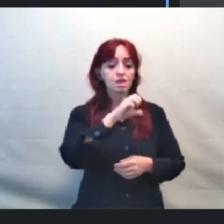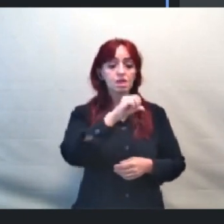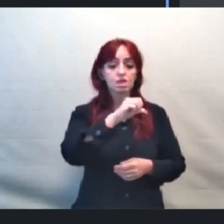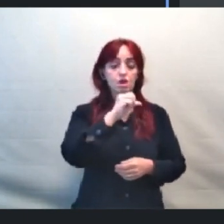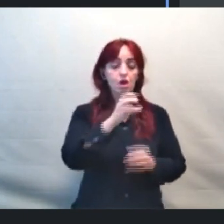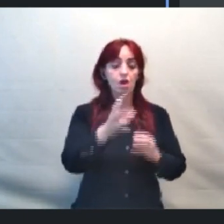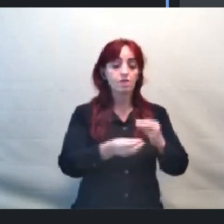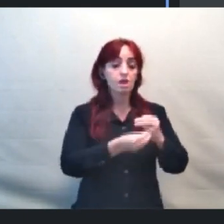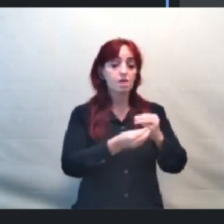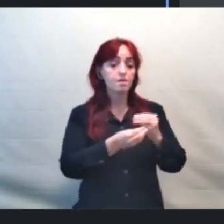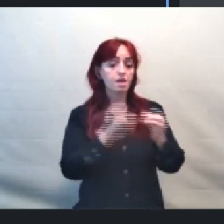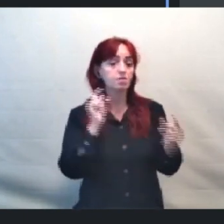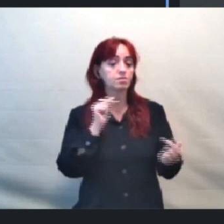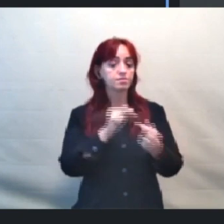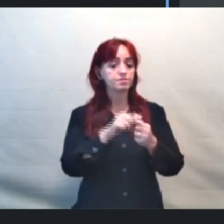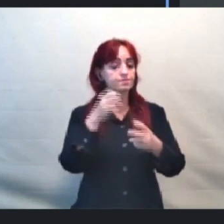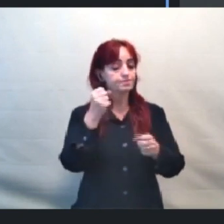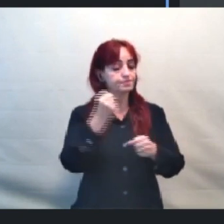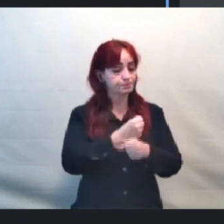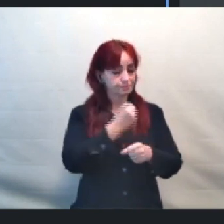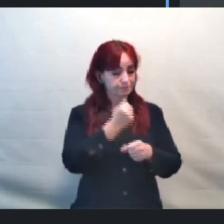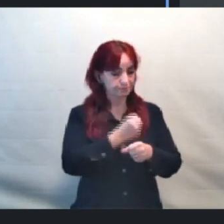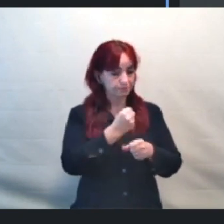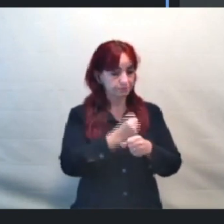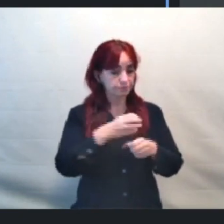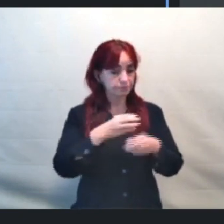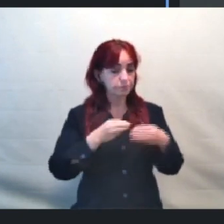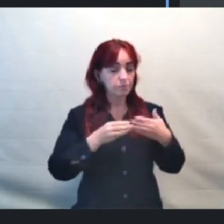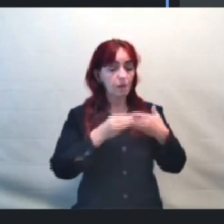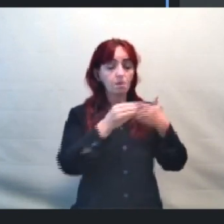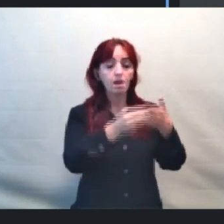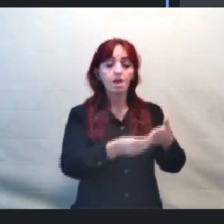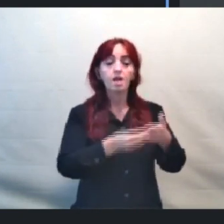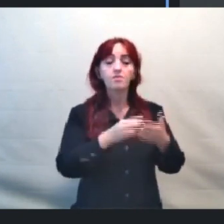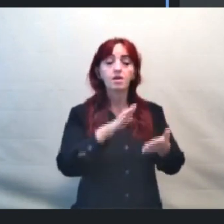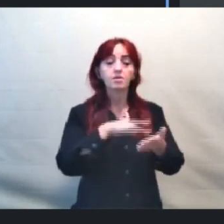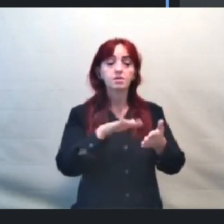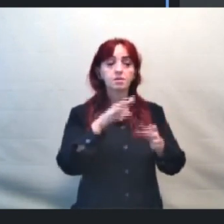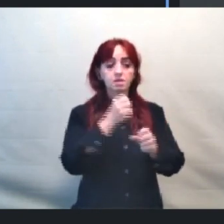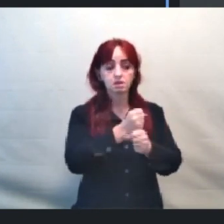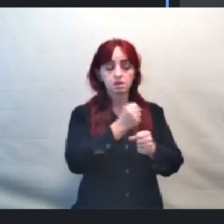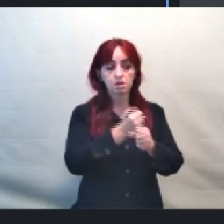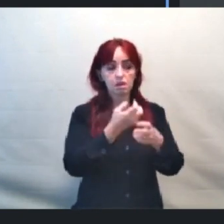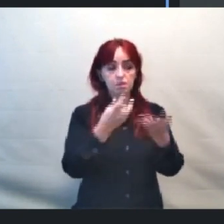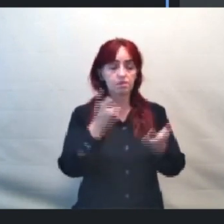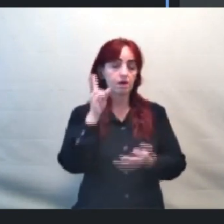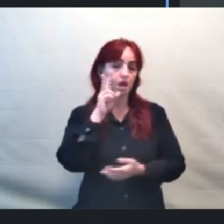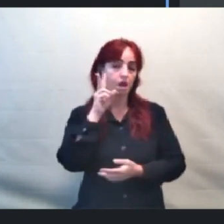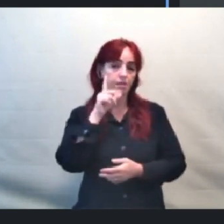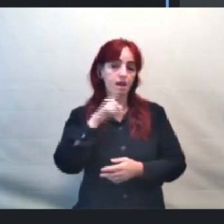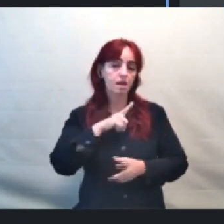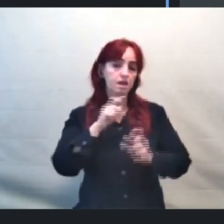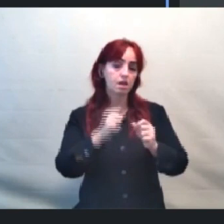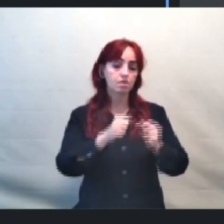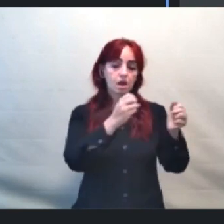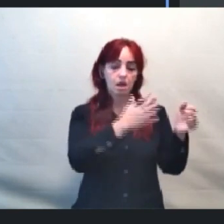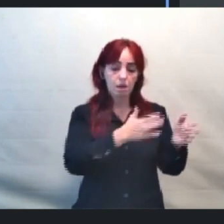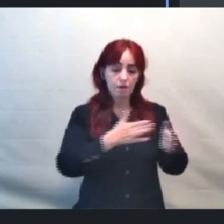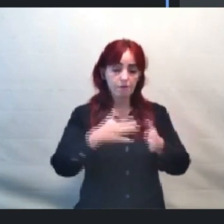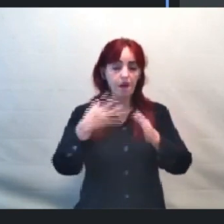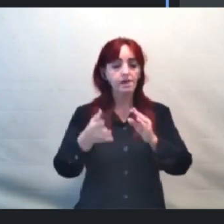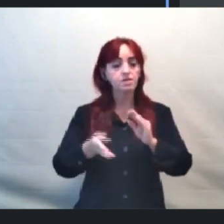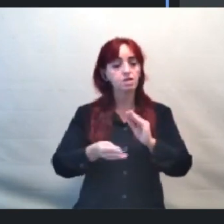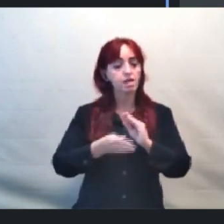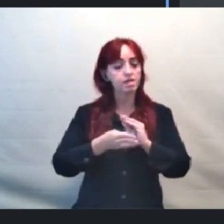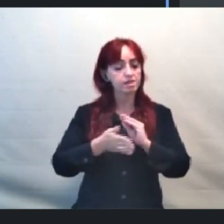ação da Secretaria de Obras. Aí, vale lembrar que a gente tem aí uma fase de demanda,